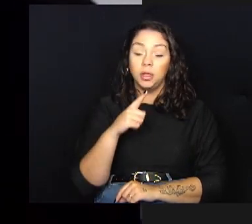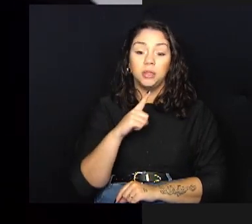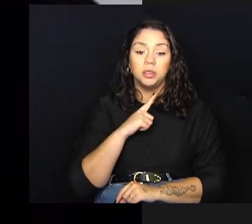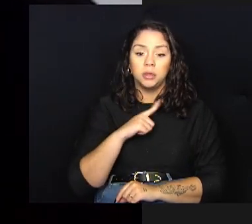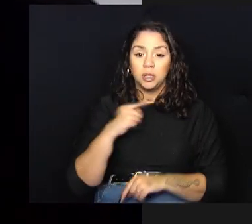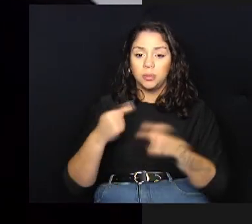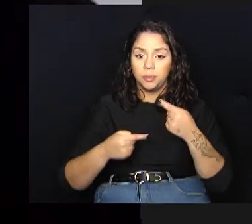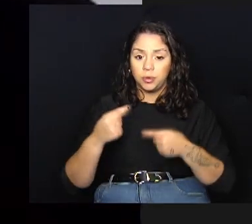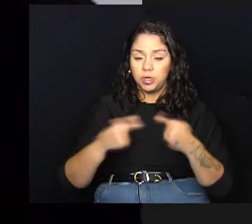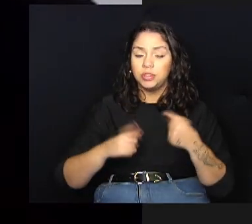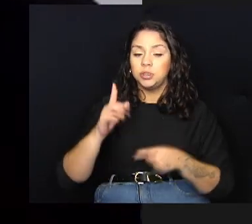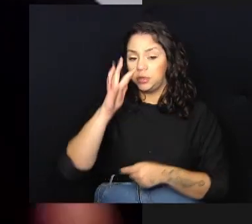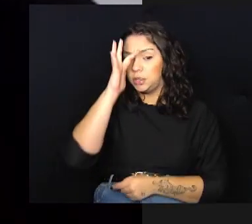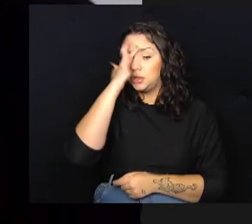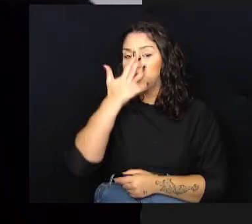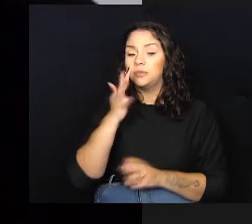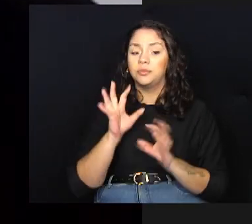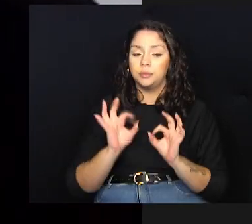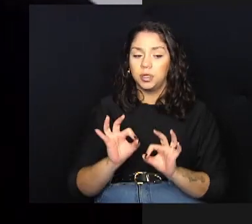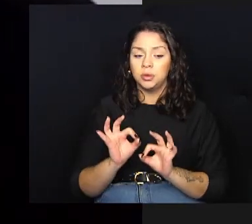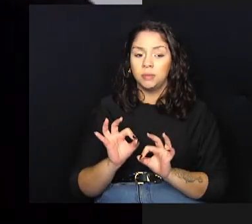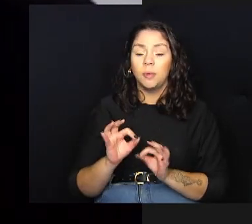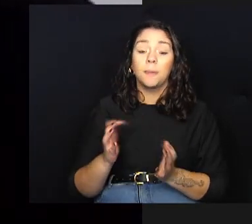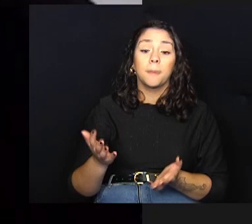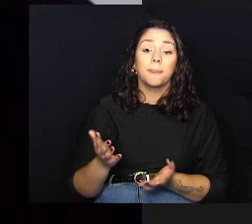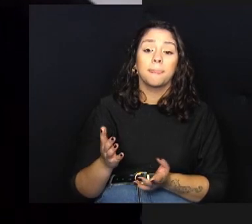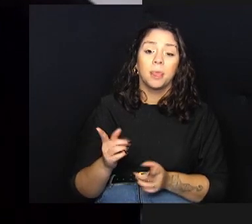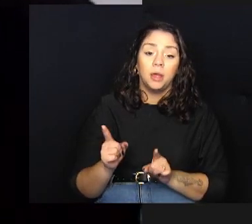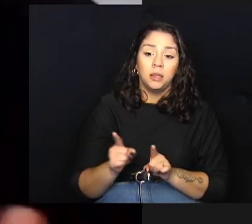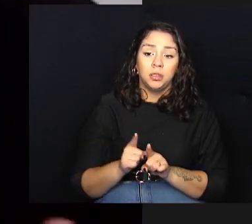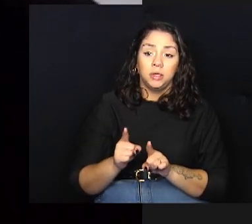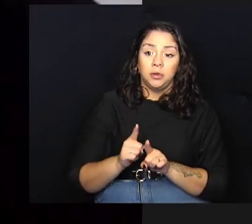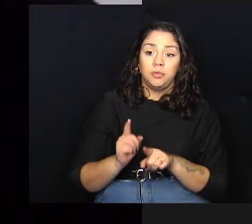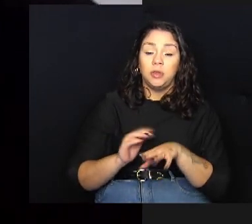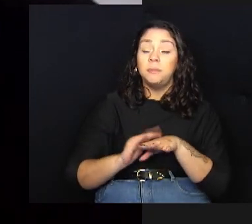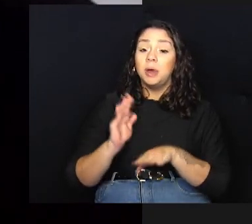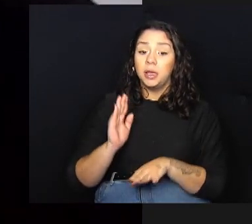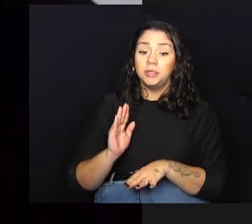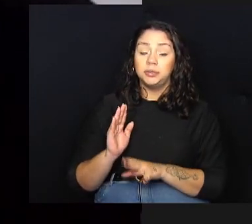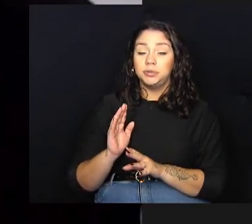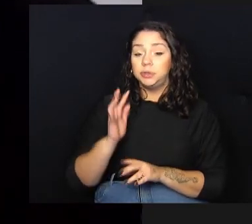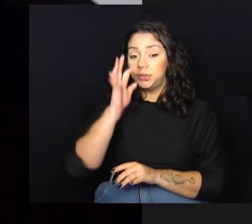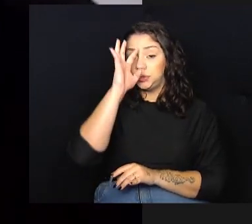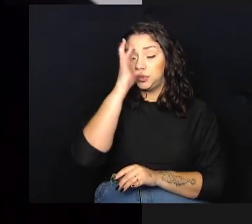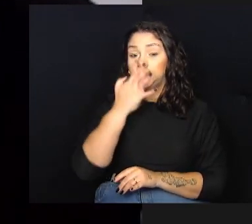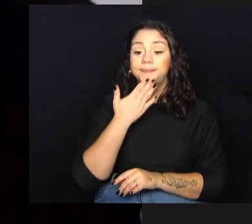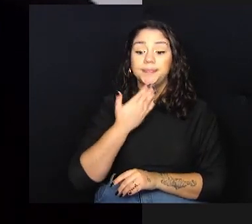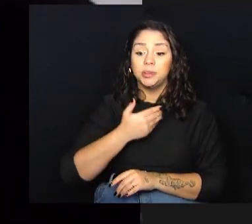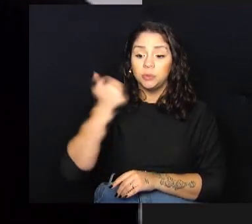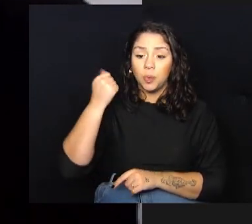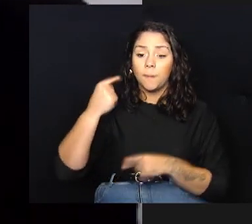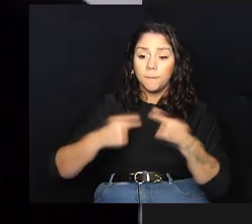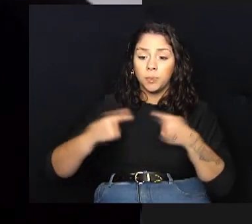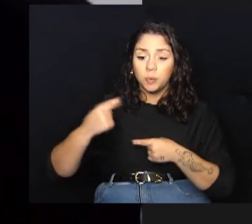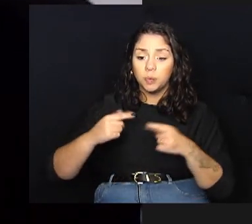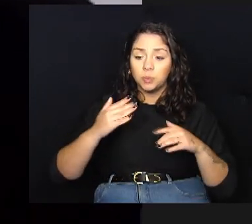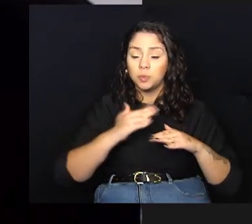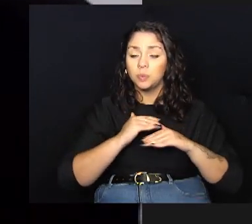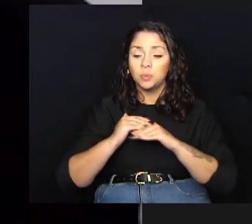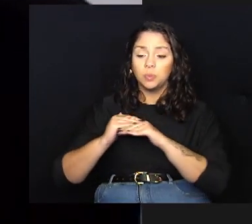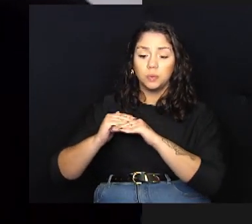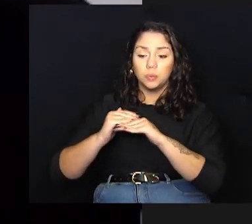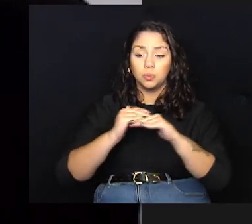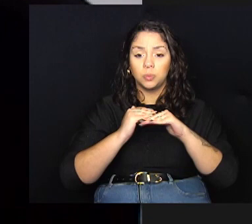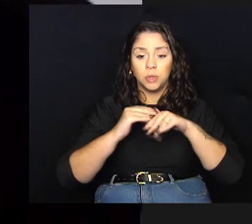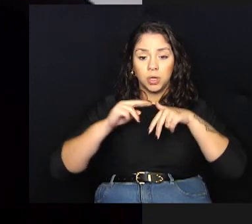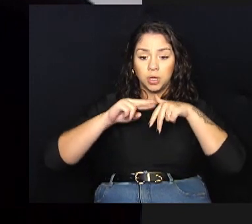né E talvez a mais que tempo tido melhor resultado é são as políticas de igualdade entre